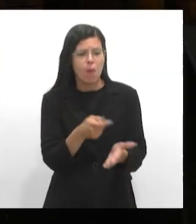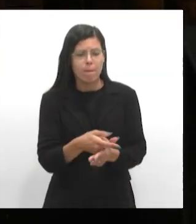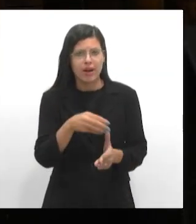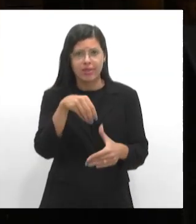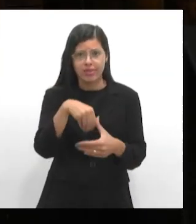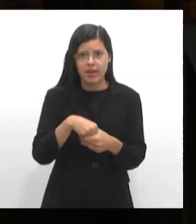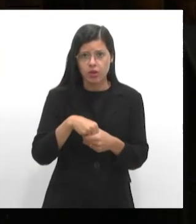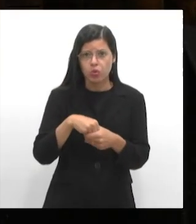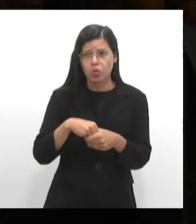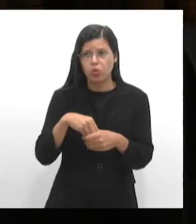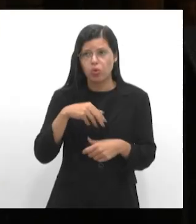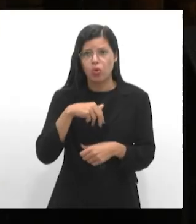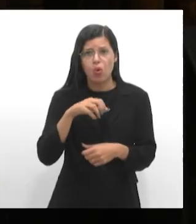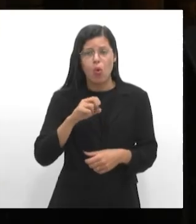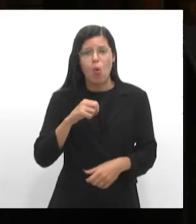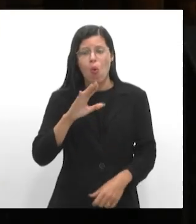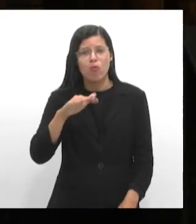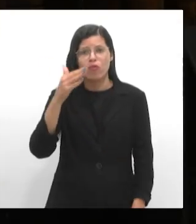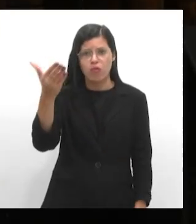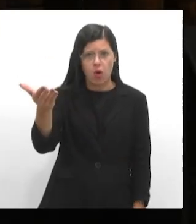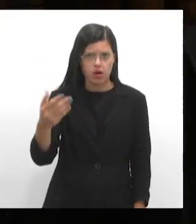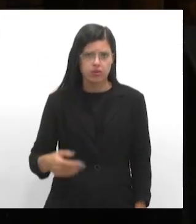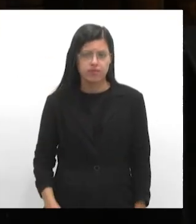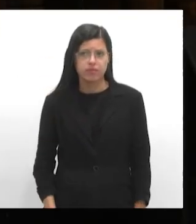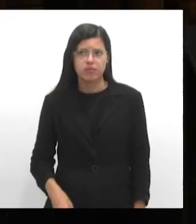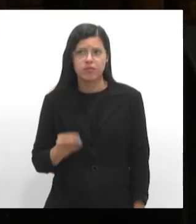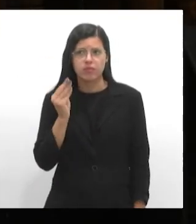interno? Claro, para o mercado externo.